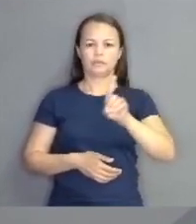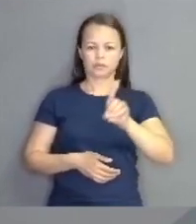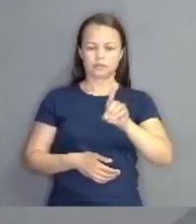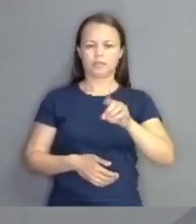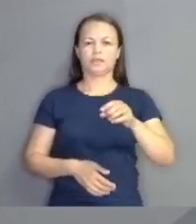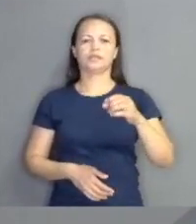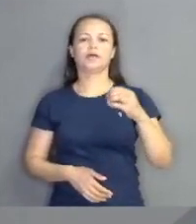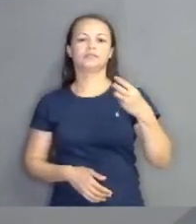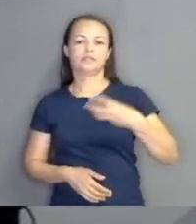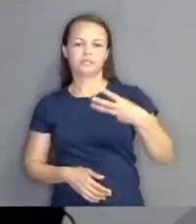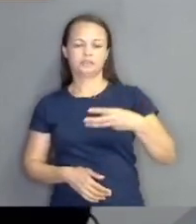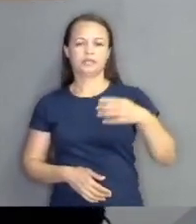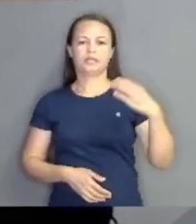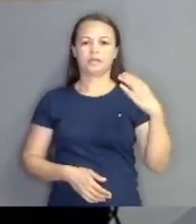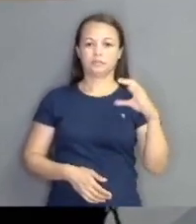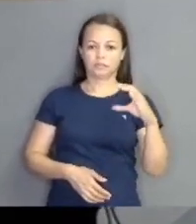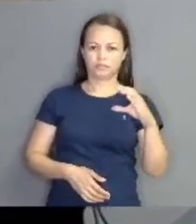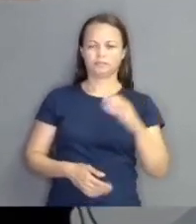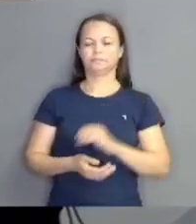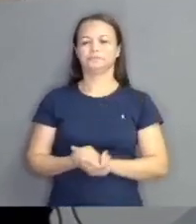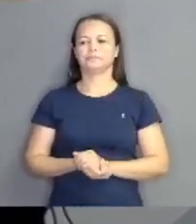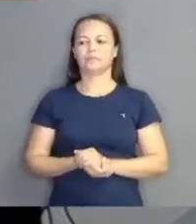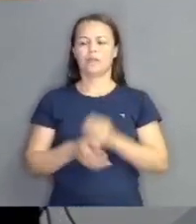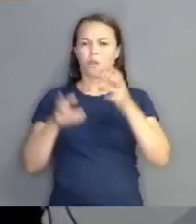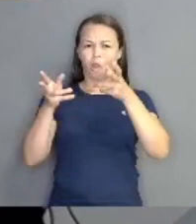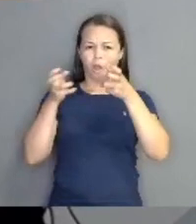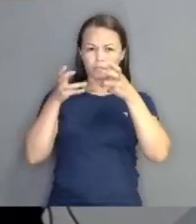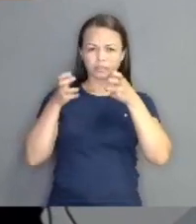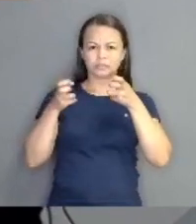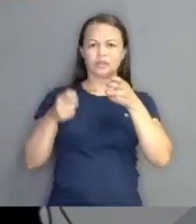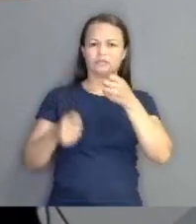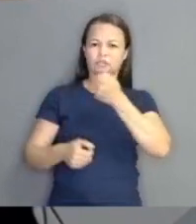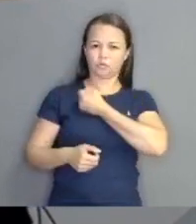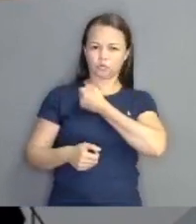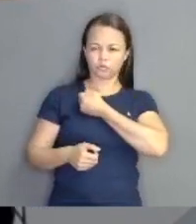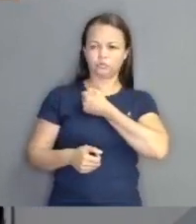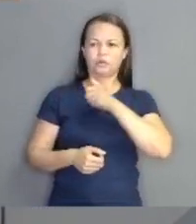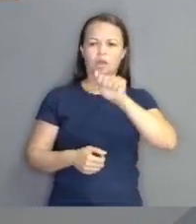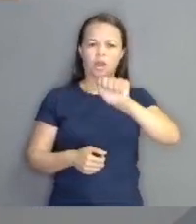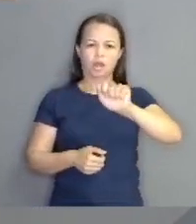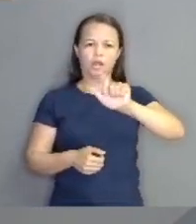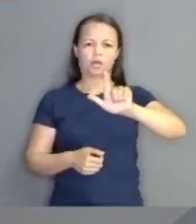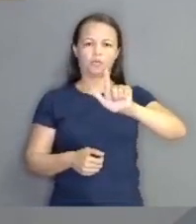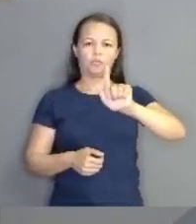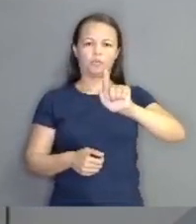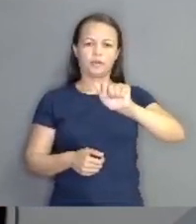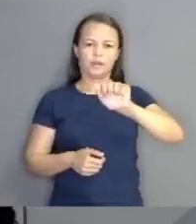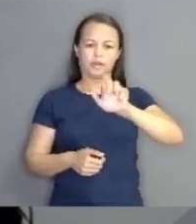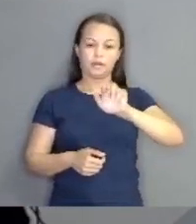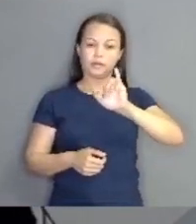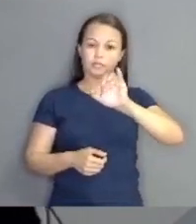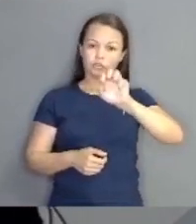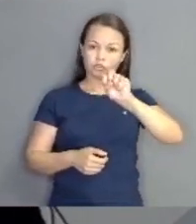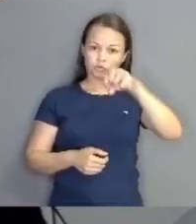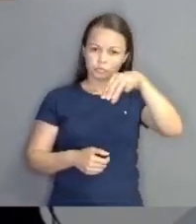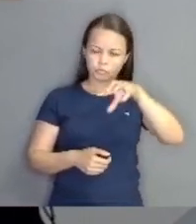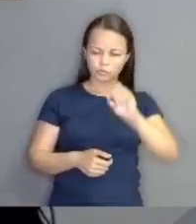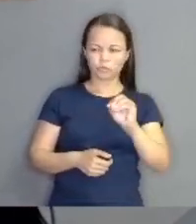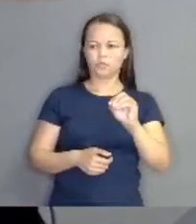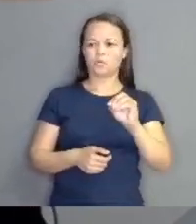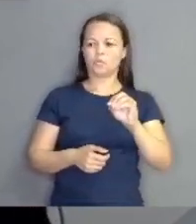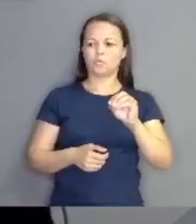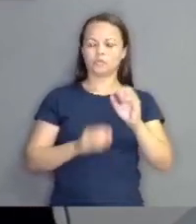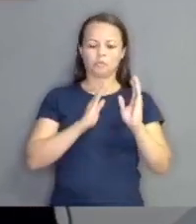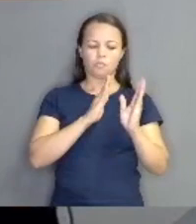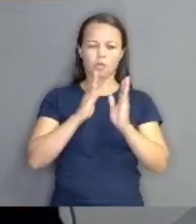ordem, centena. Observe que os mesmos algarismos aqui, que estão dispostos aqui, quando passam